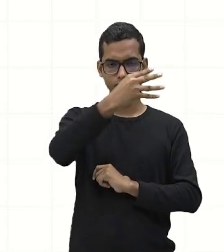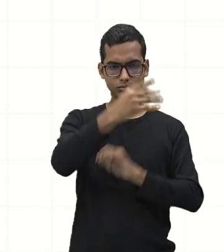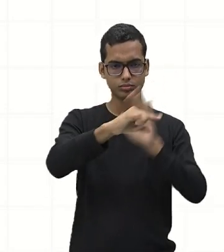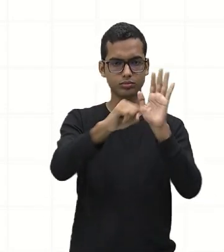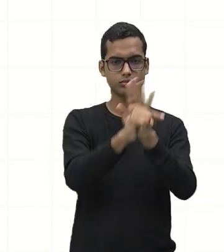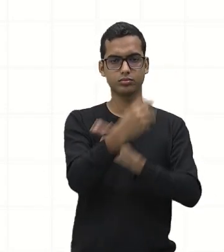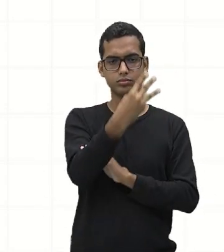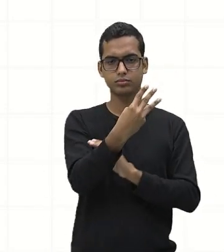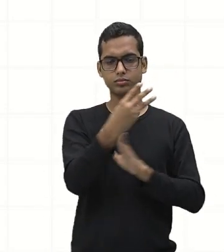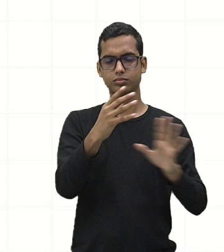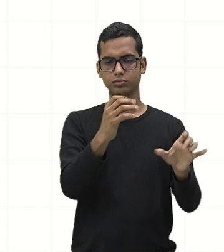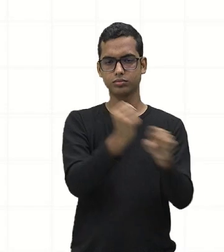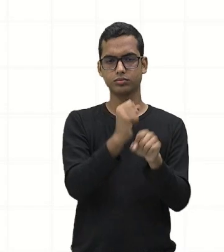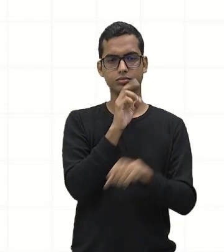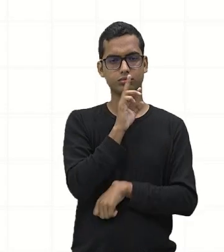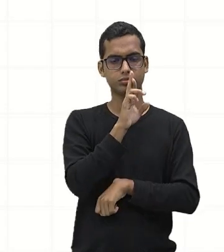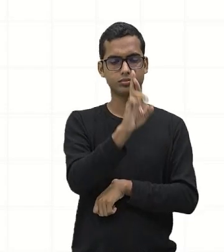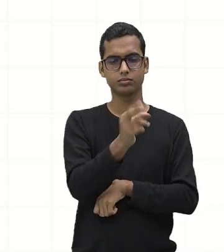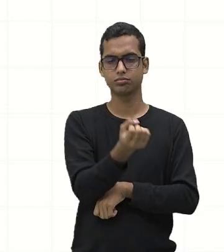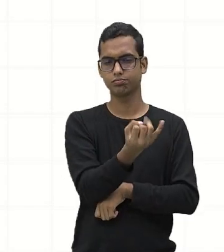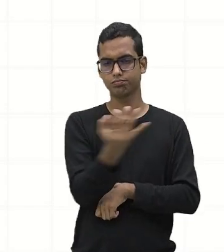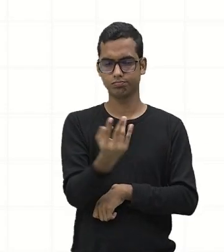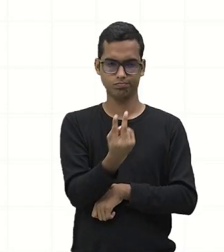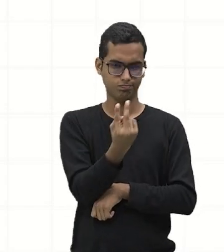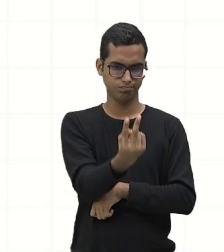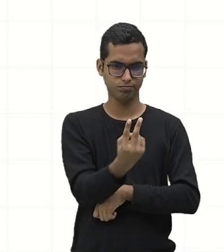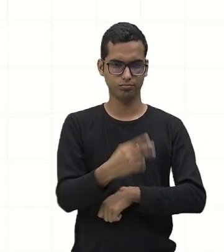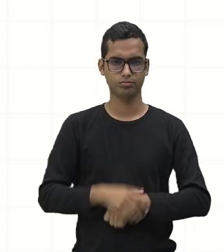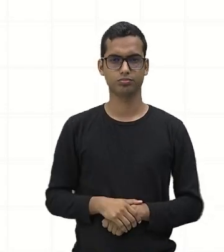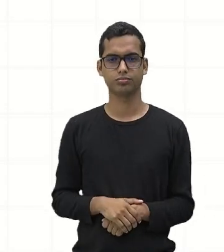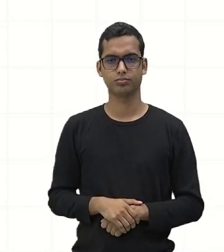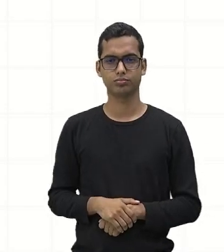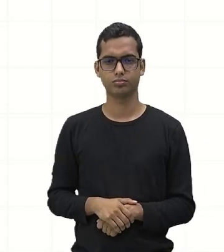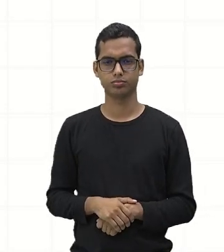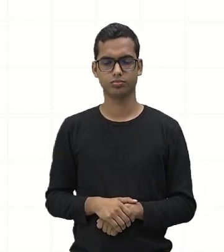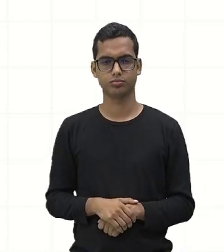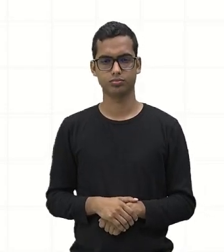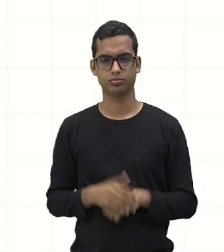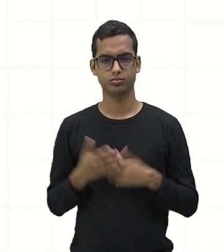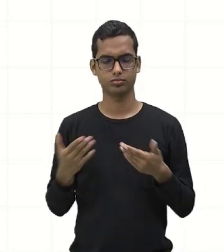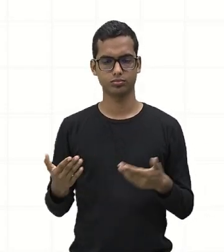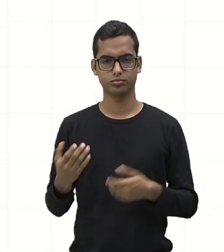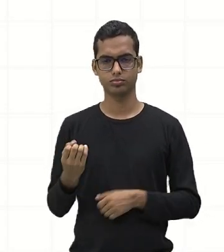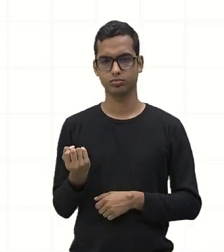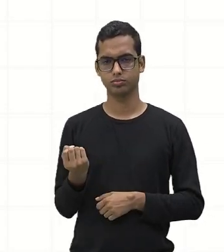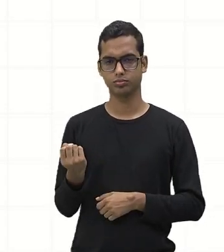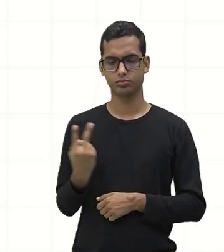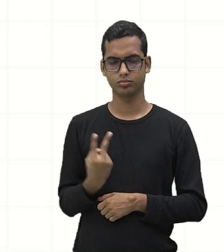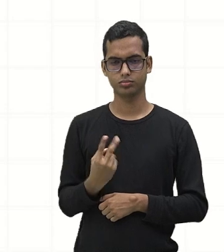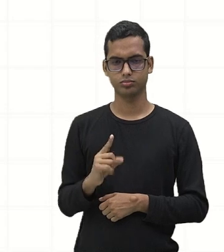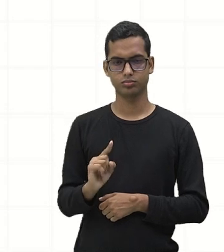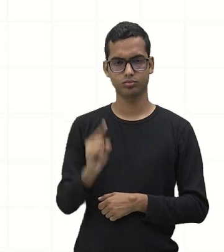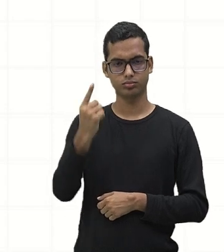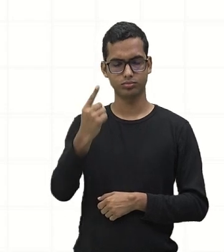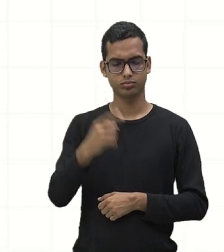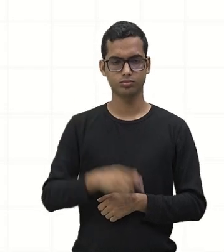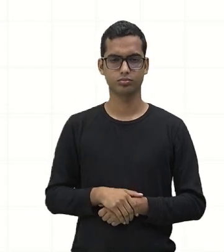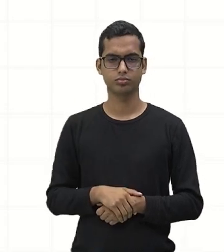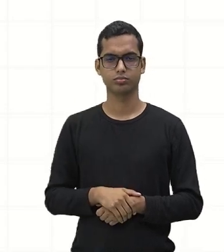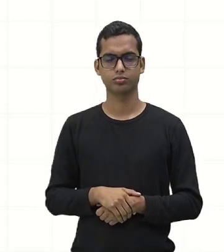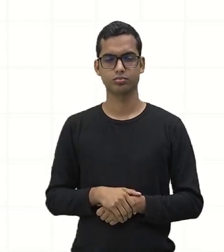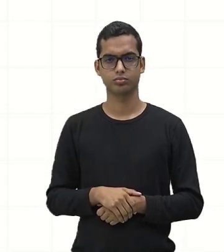a 2. Tá? 2 na 1, professor. Isso, mas não precisa aparecer quando o expoente